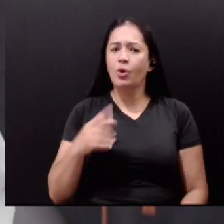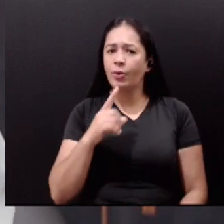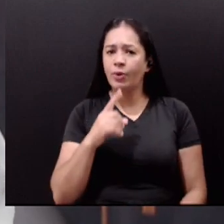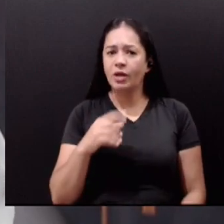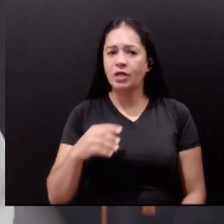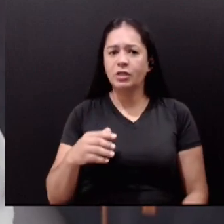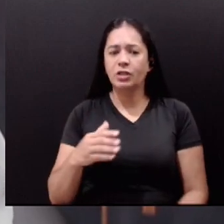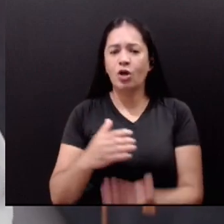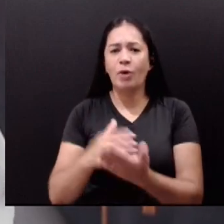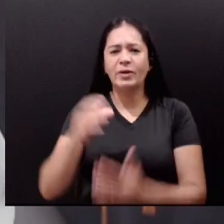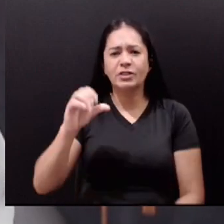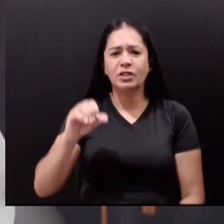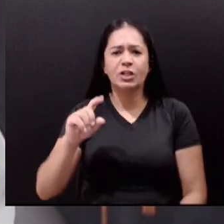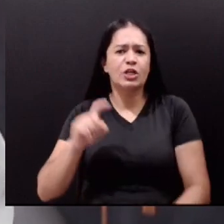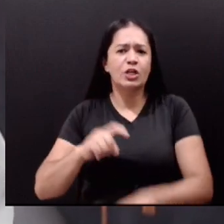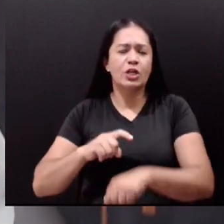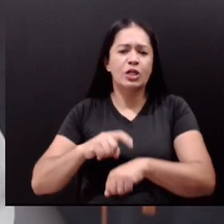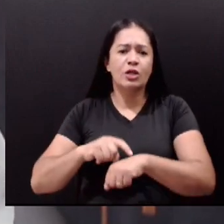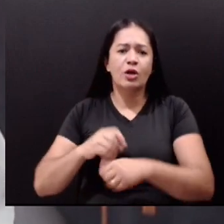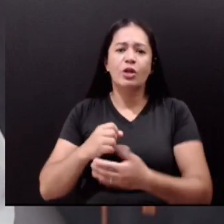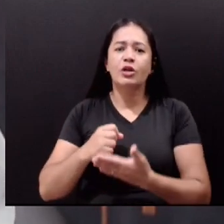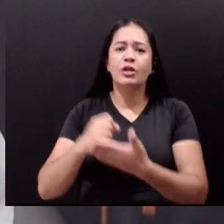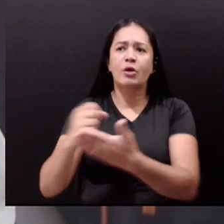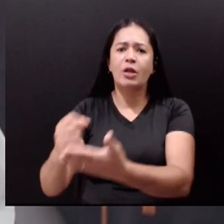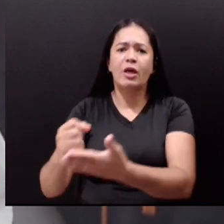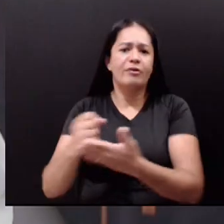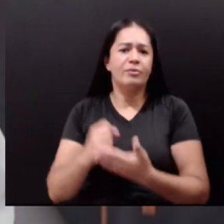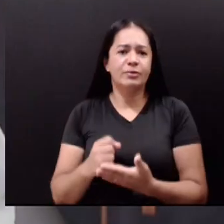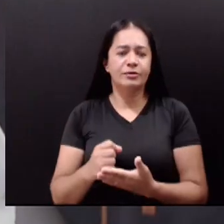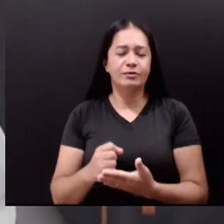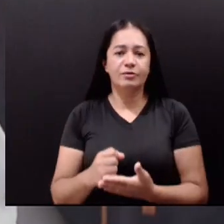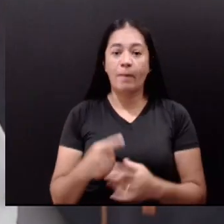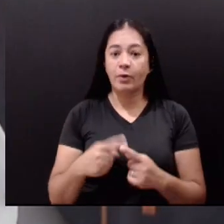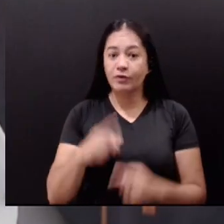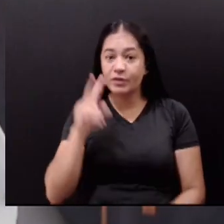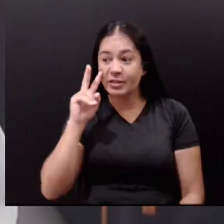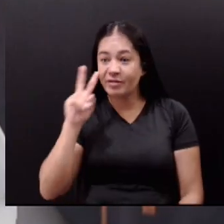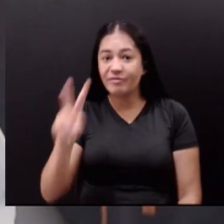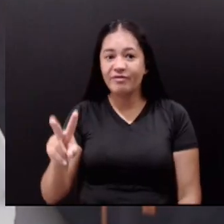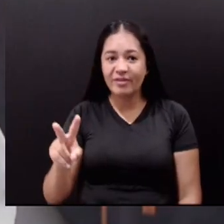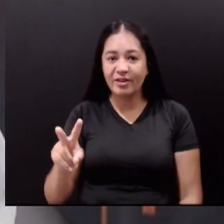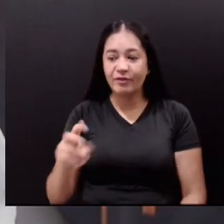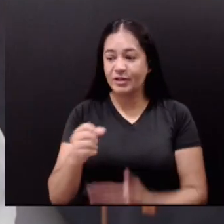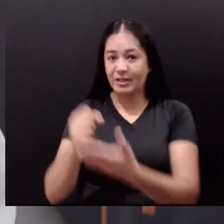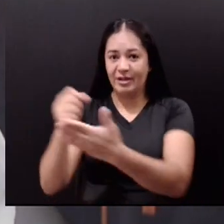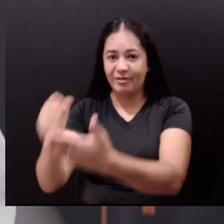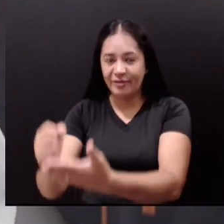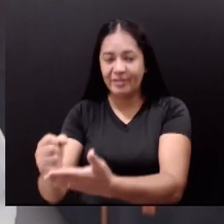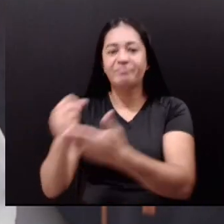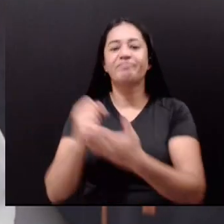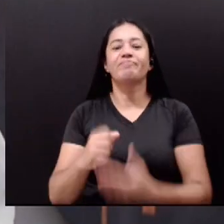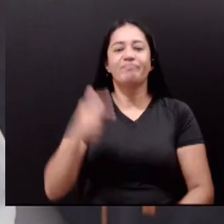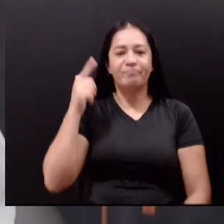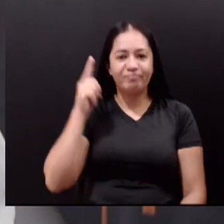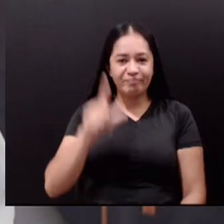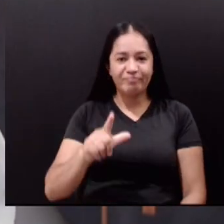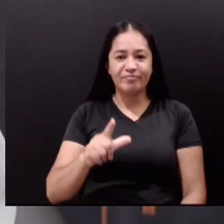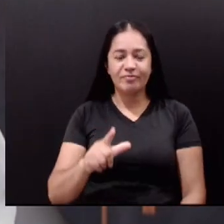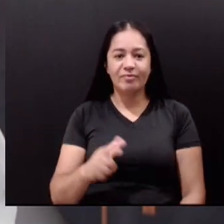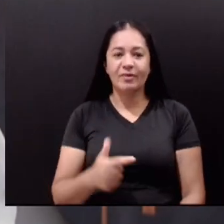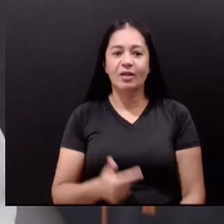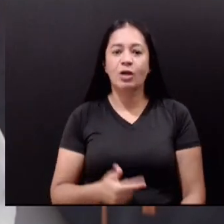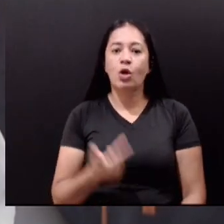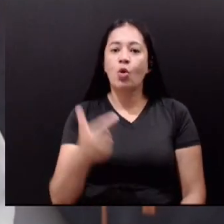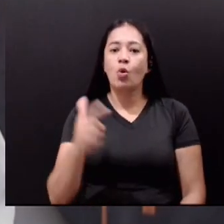né. Uhum. Leve e busque, porque você está vendo seu filho, você está entregando, você está buscando. Outra situação muito legal é você